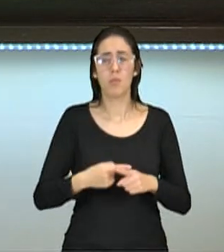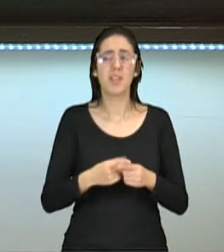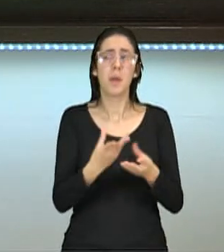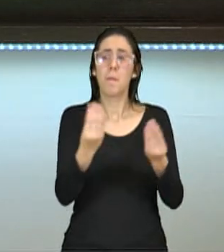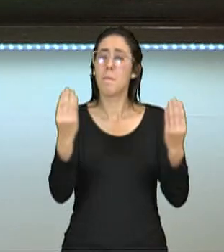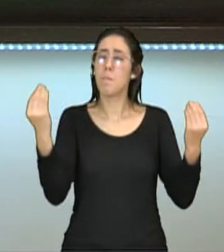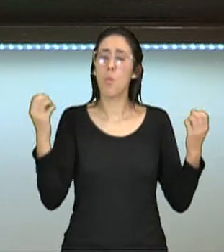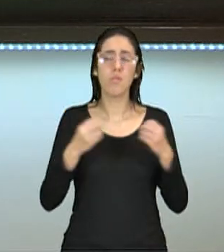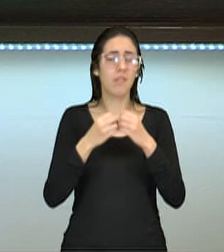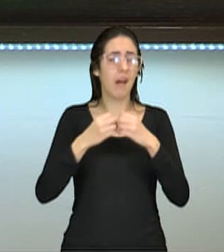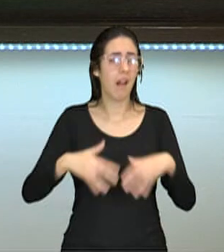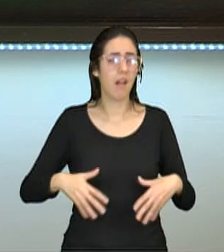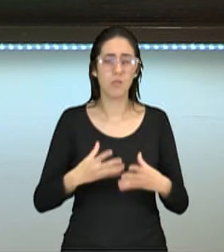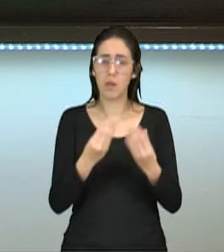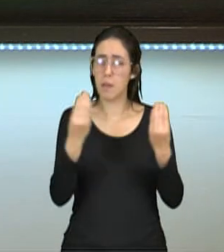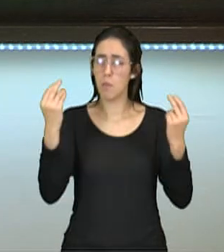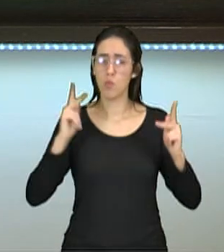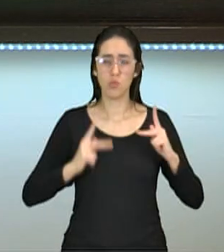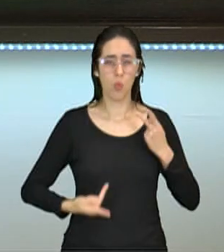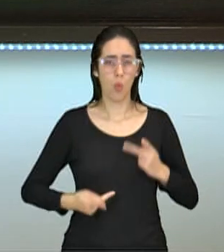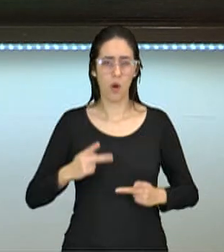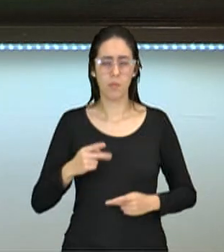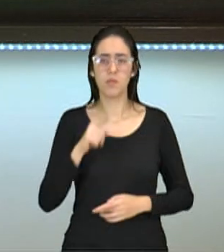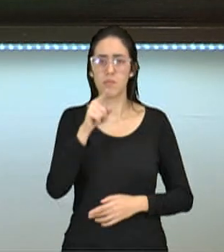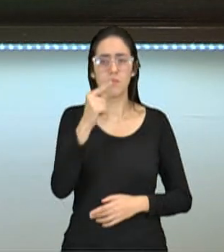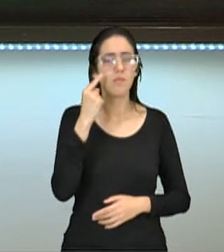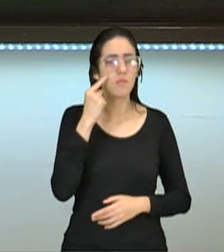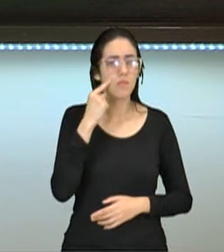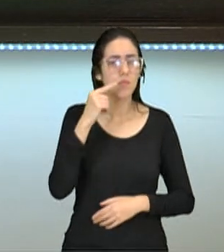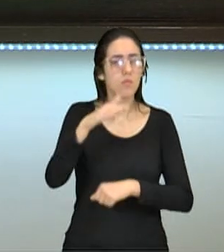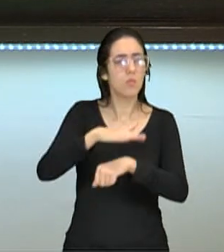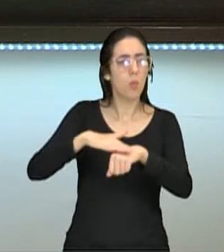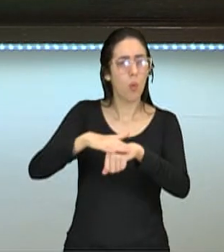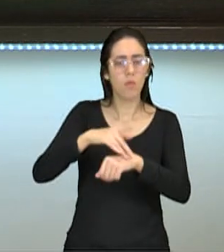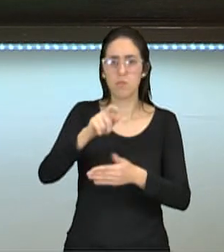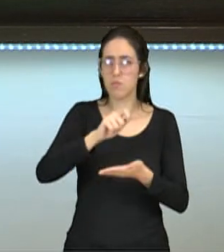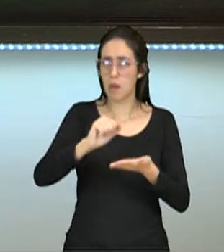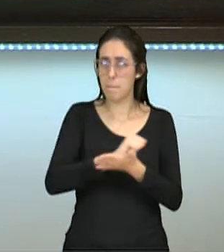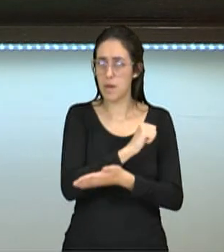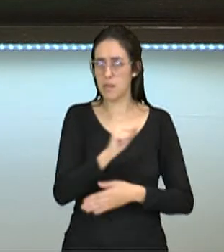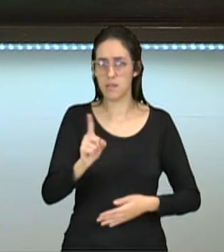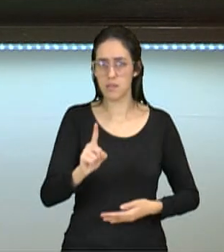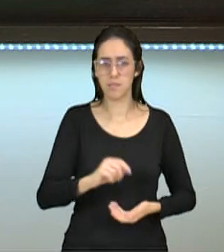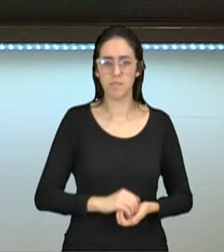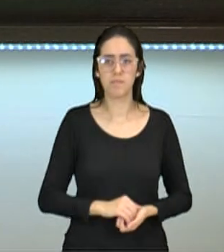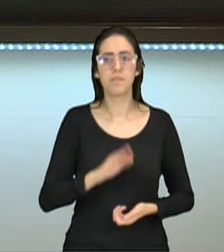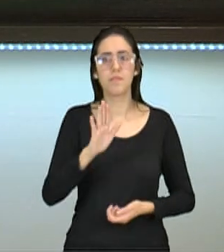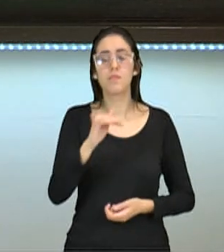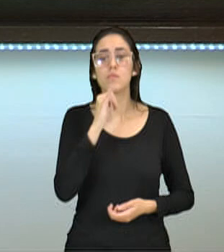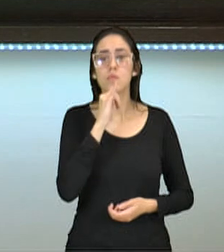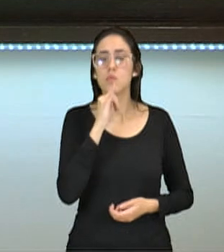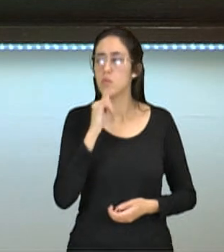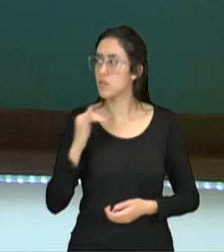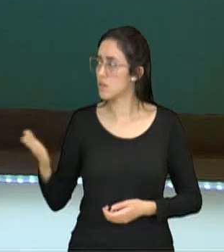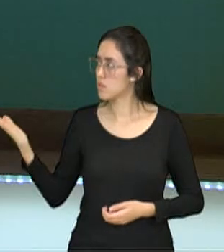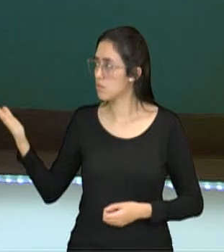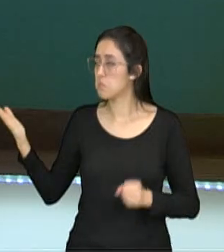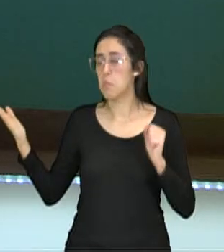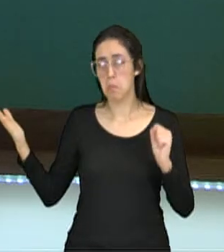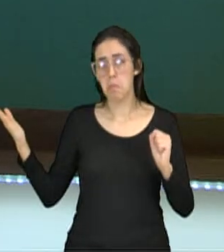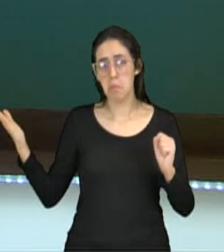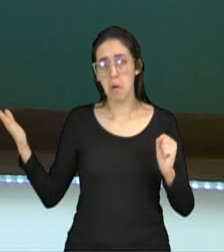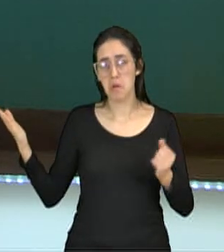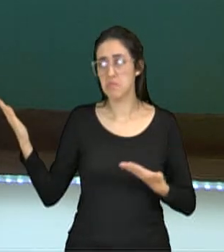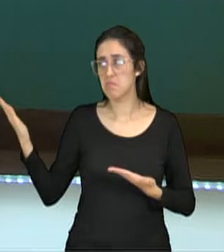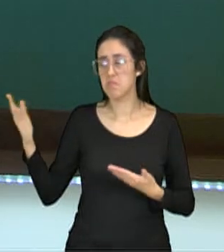muitas glândulas, muitos hormônios. Então, confere aí antes de apagar, tá? Mas, por exemplo, você poderia ter colocado